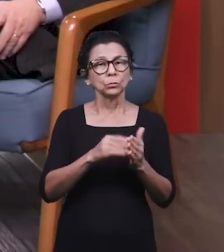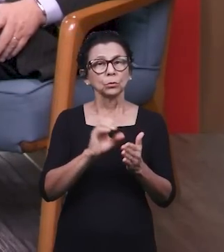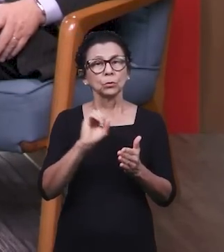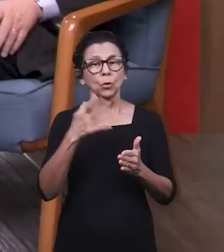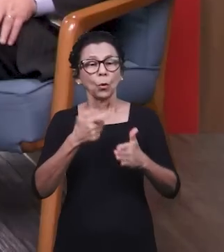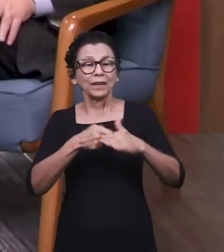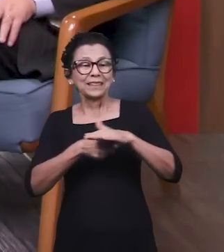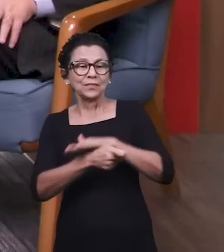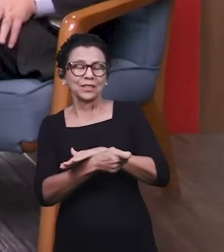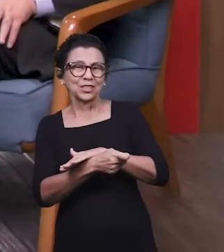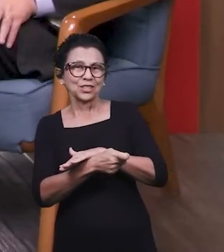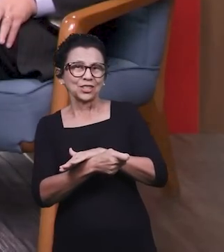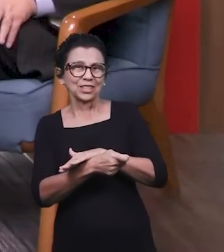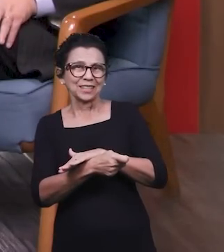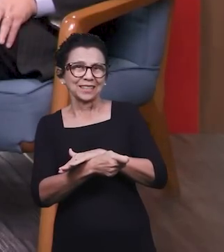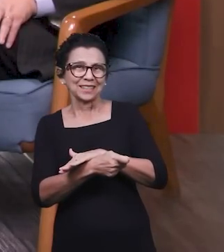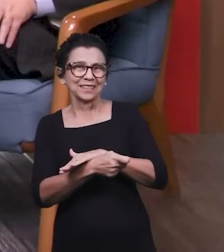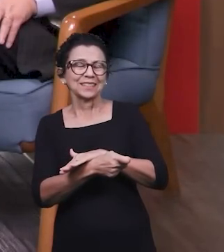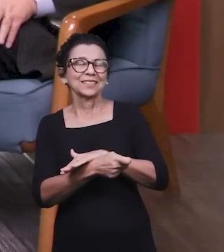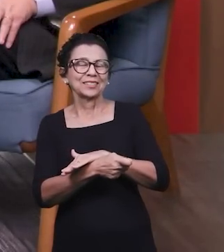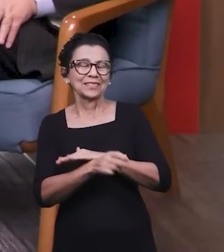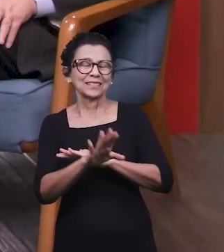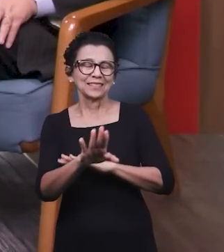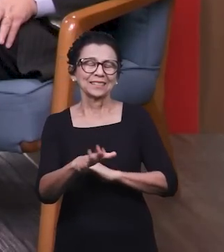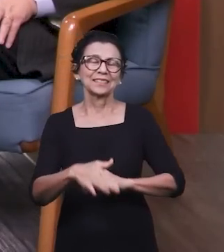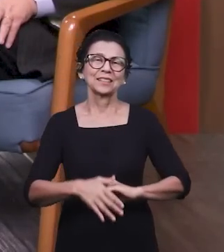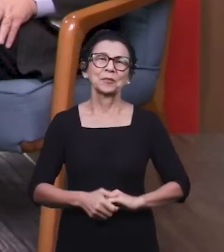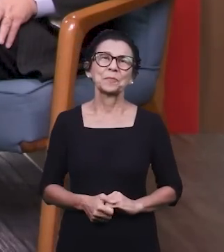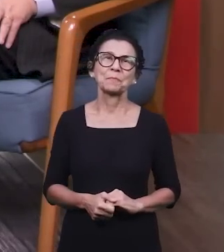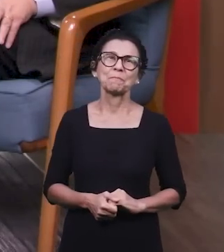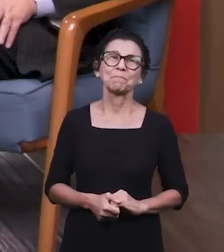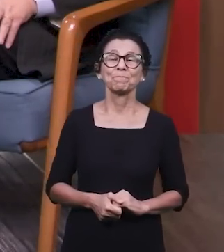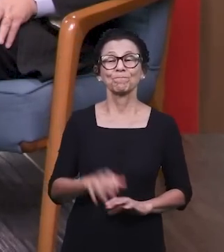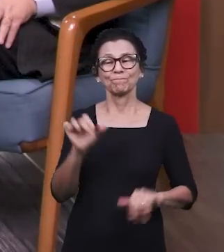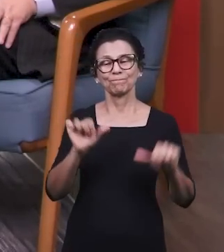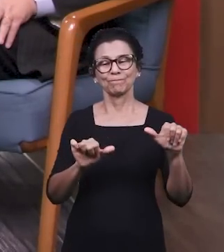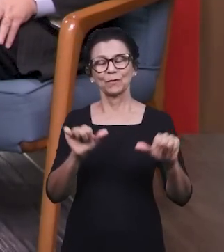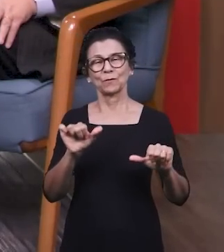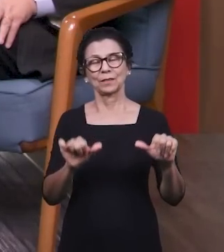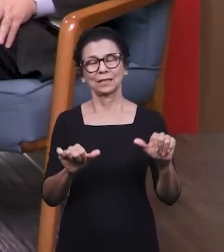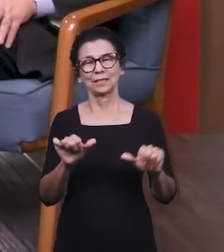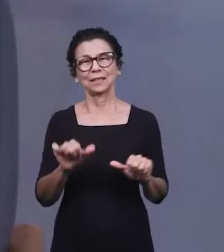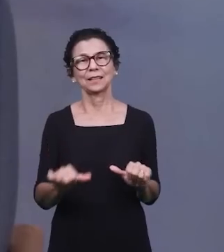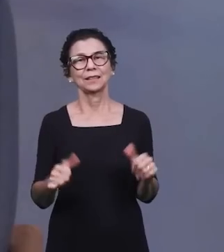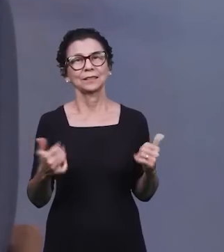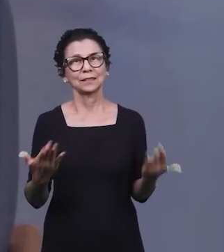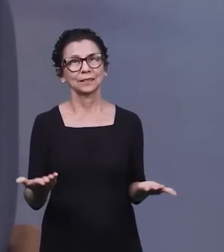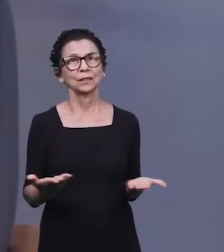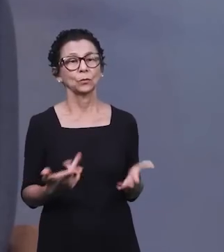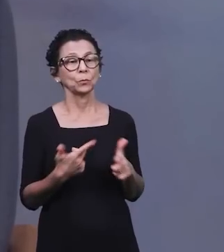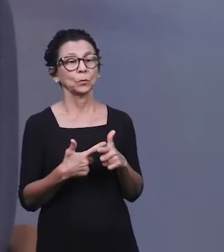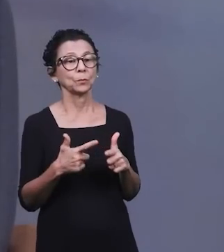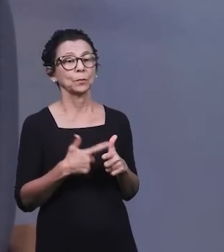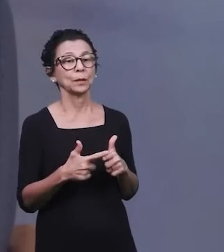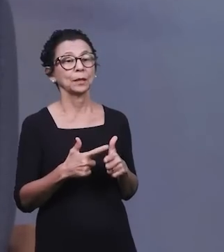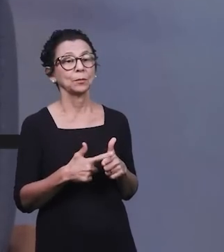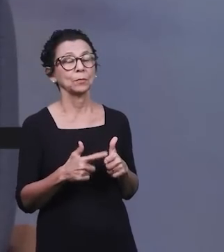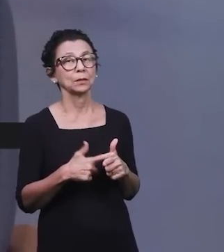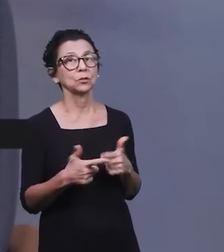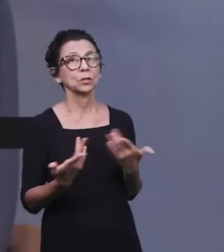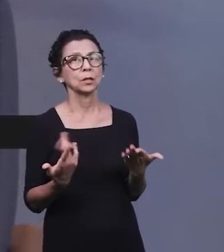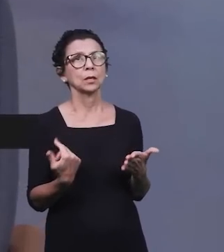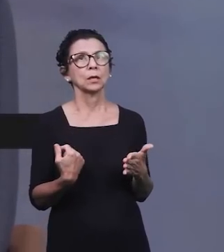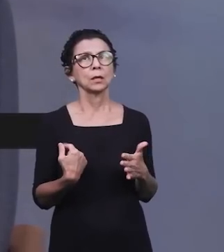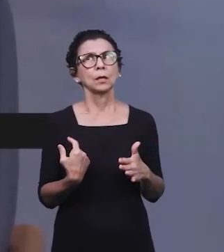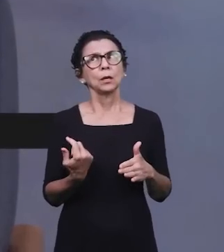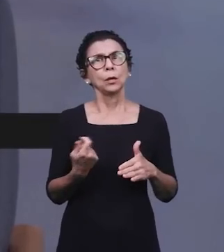responder essa pergunta, a gente tem que avaliar justamente essa questão do quanto um investimento